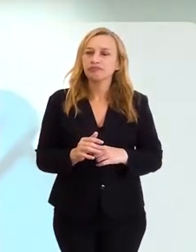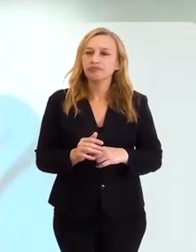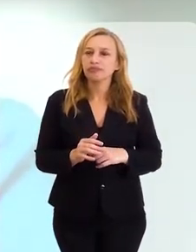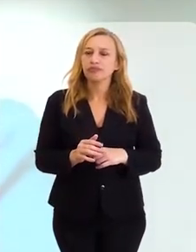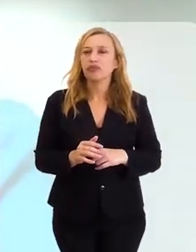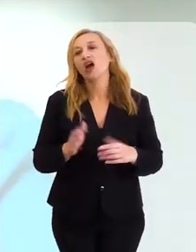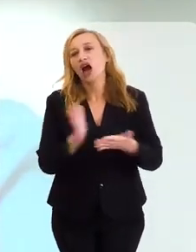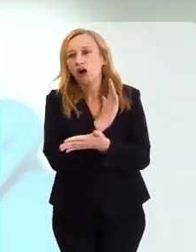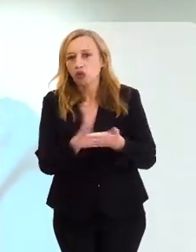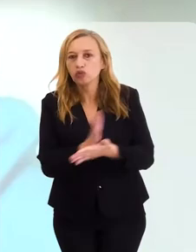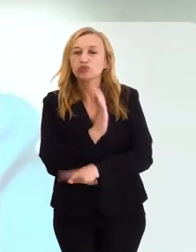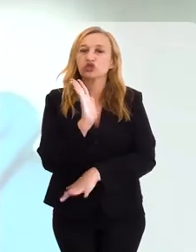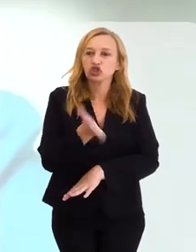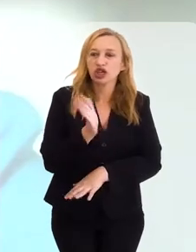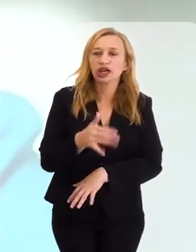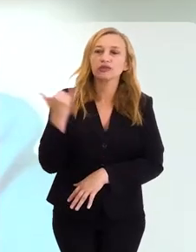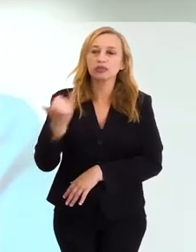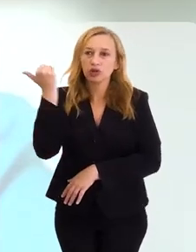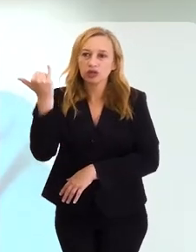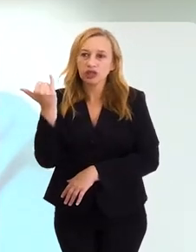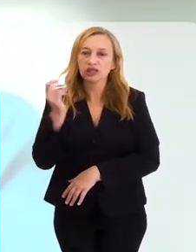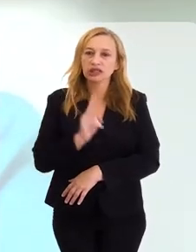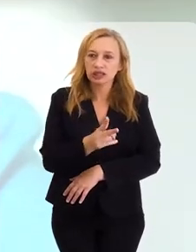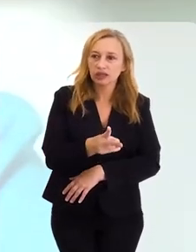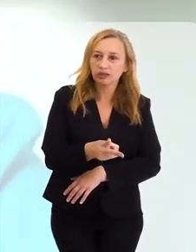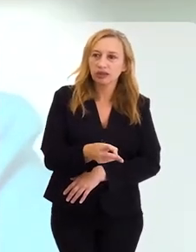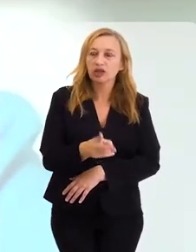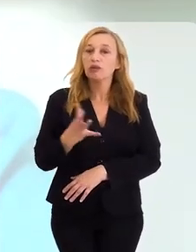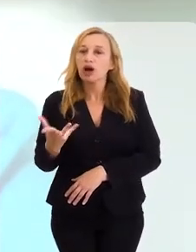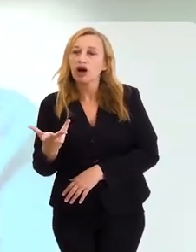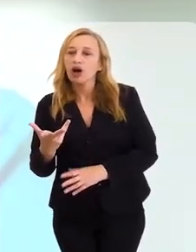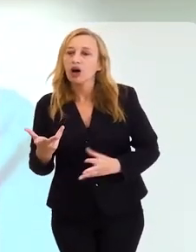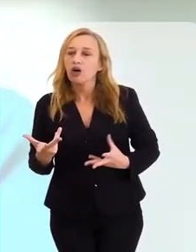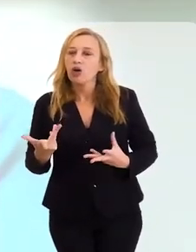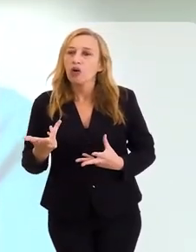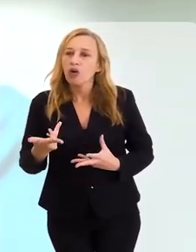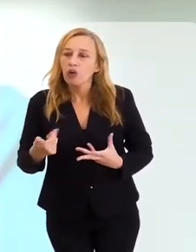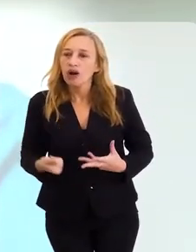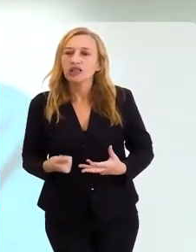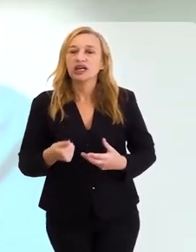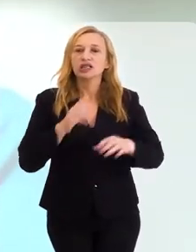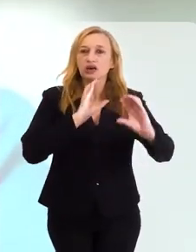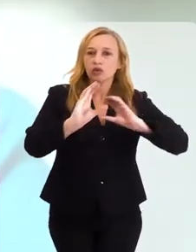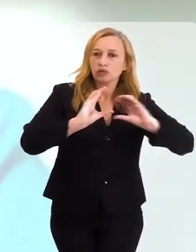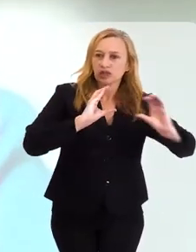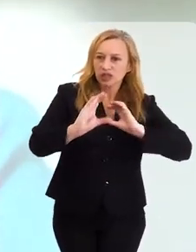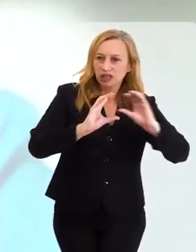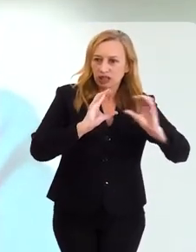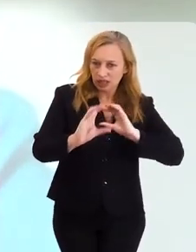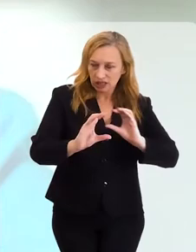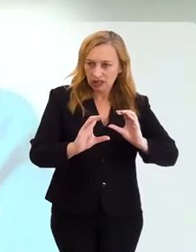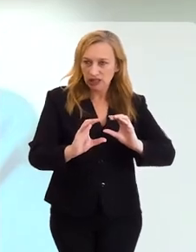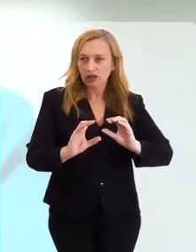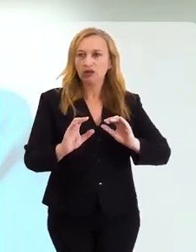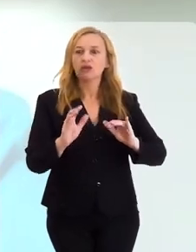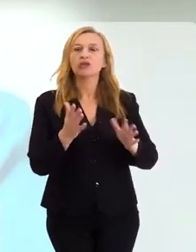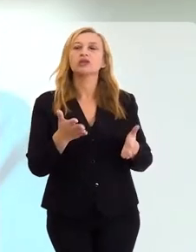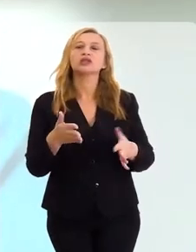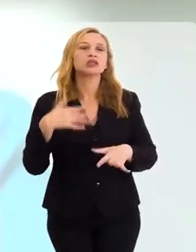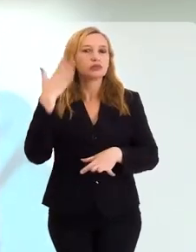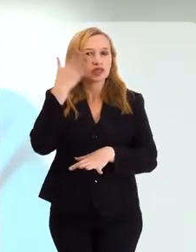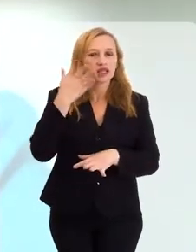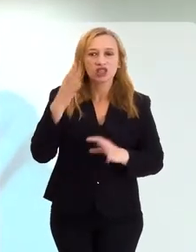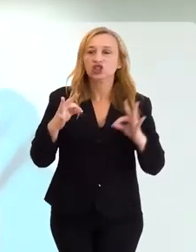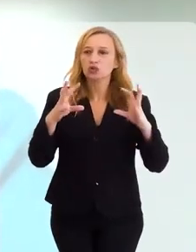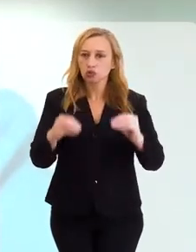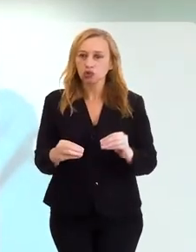falar, algumas já eram importantes, sempre foram, como a qualidade da comunicação interpessoal, em